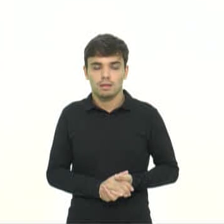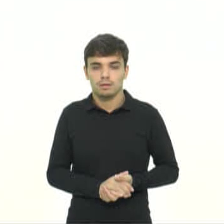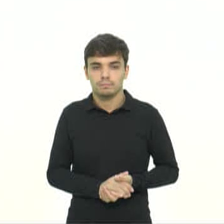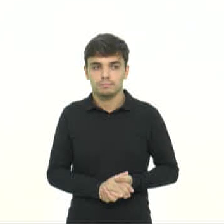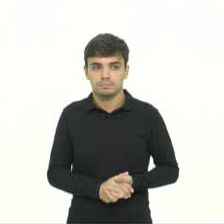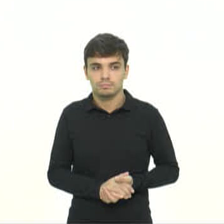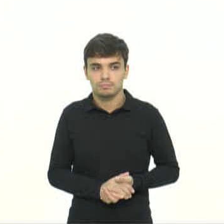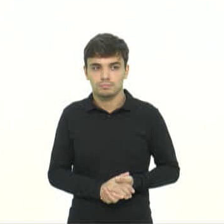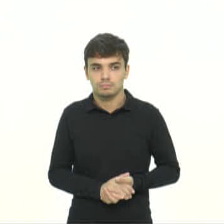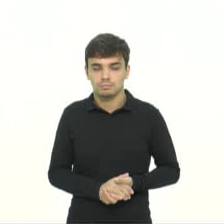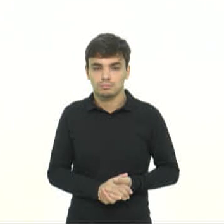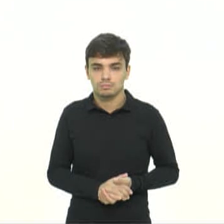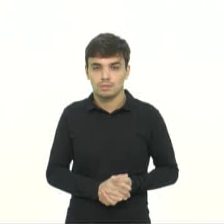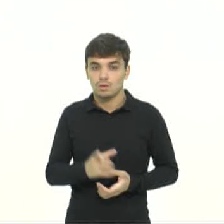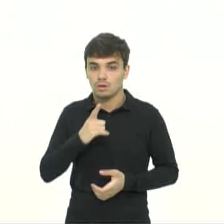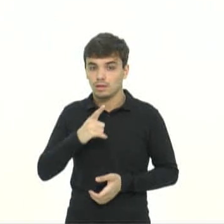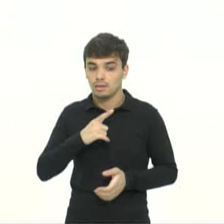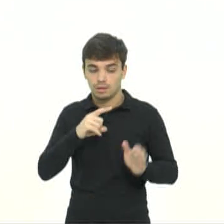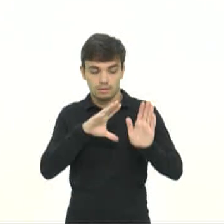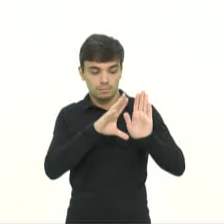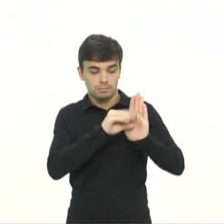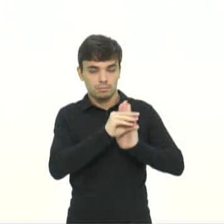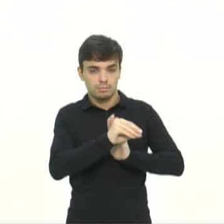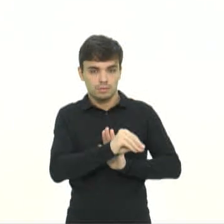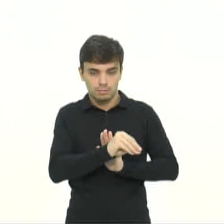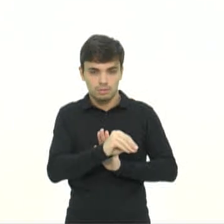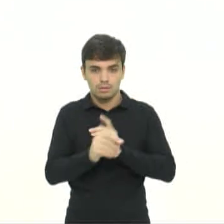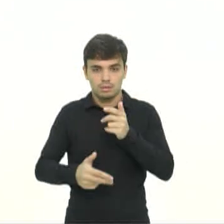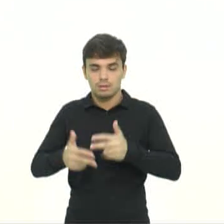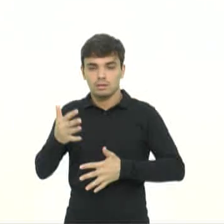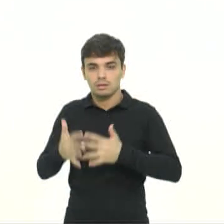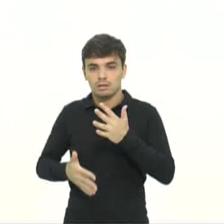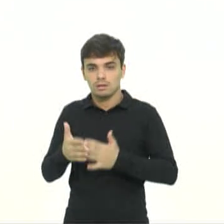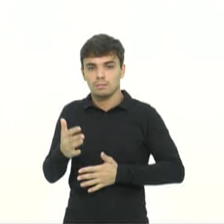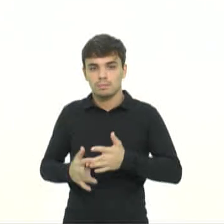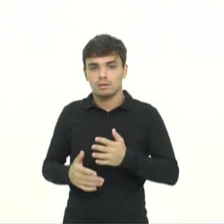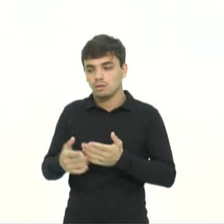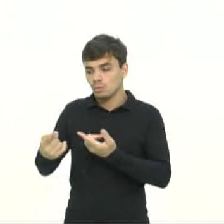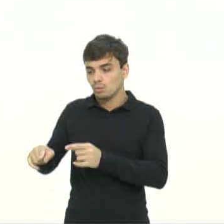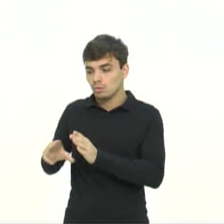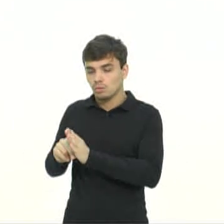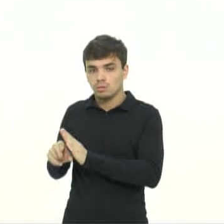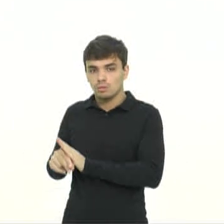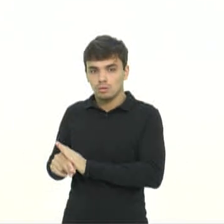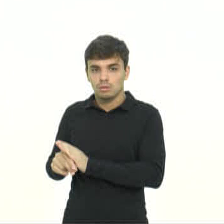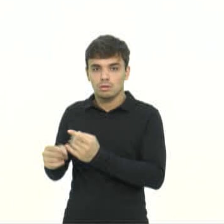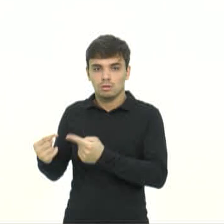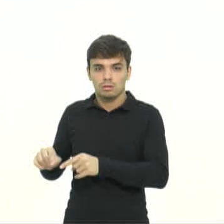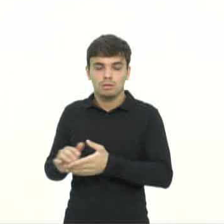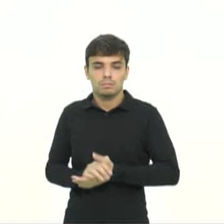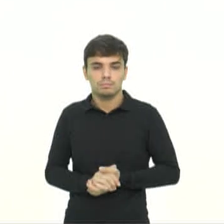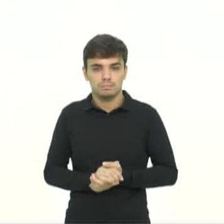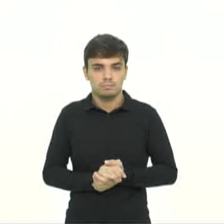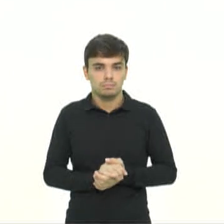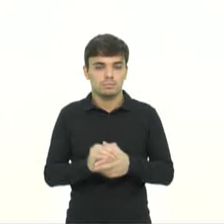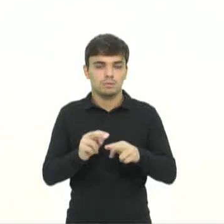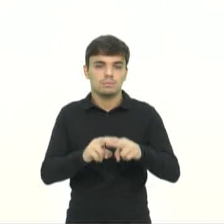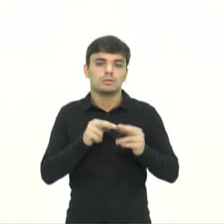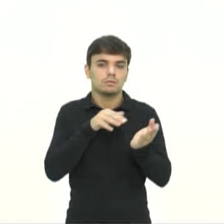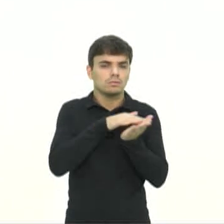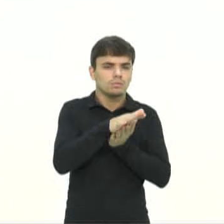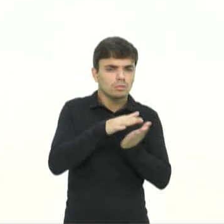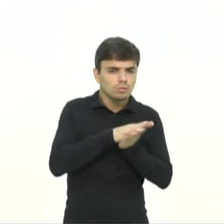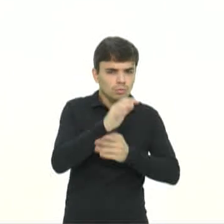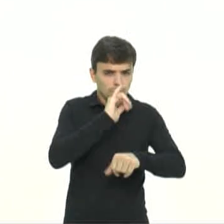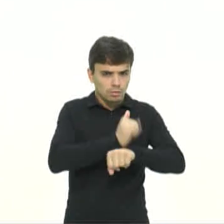Enem. Existem bactérias que inibem o crescimento de um fungo causador de doenças no tomateiro, por consumirem o